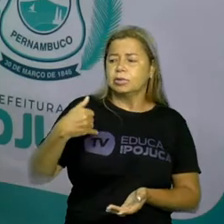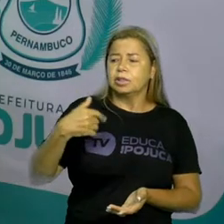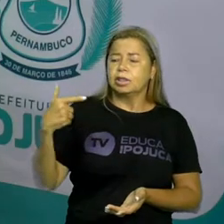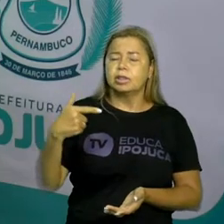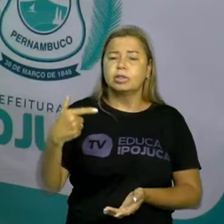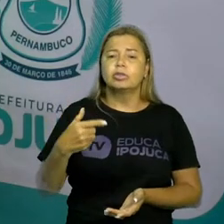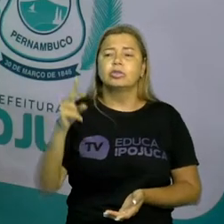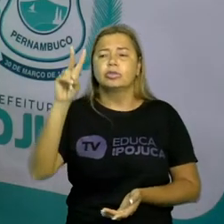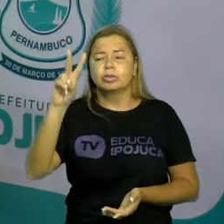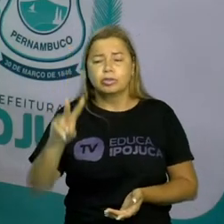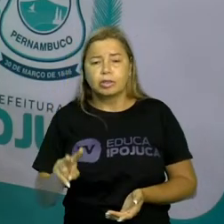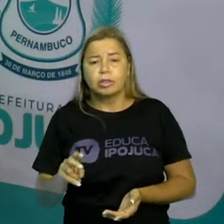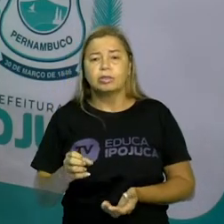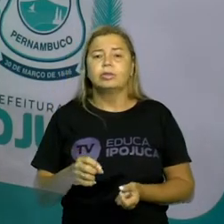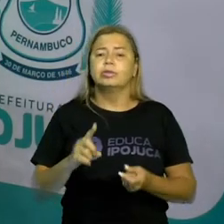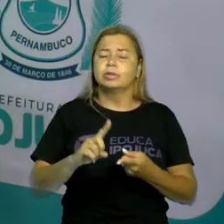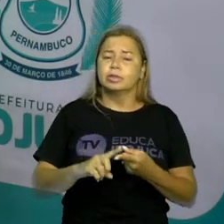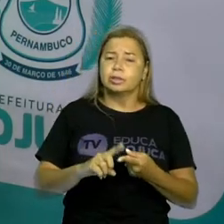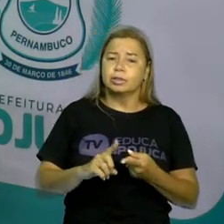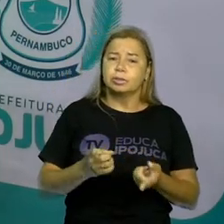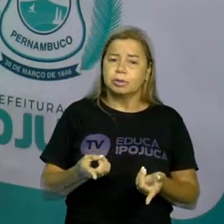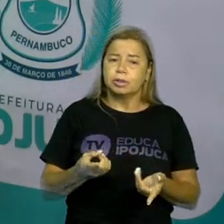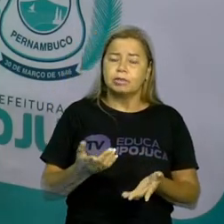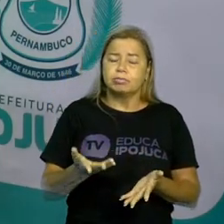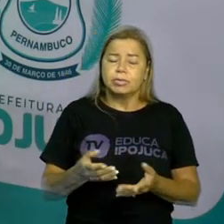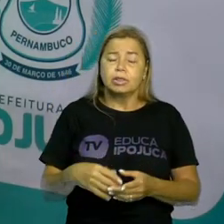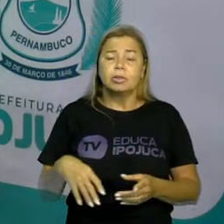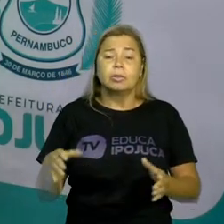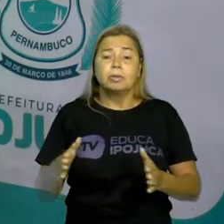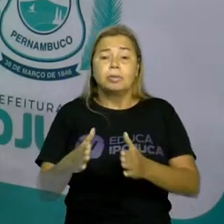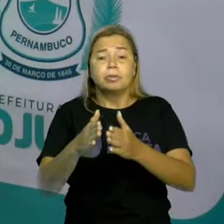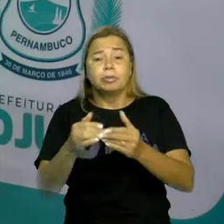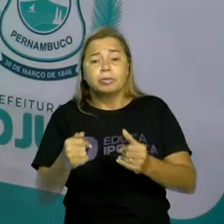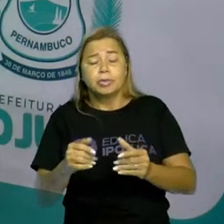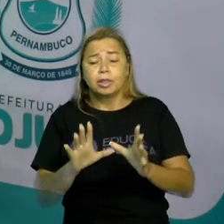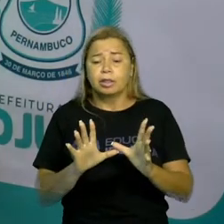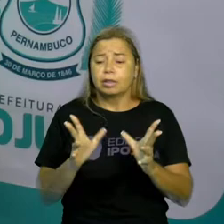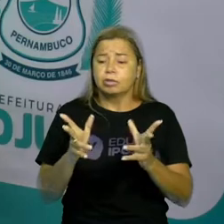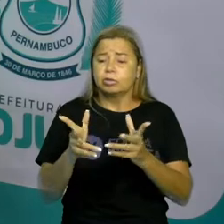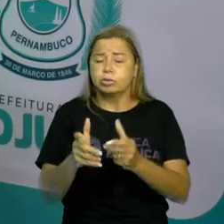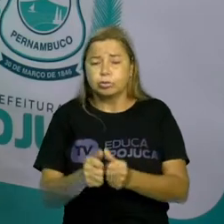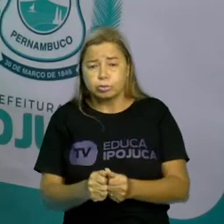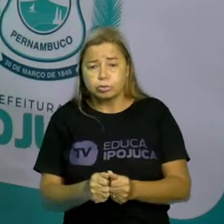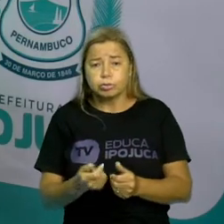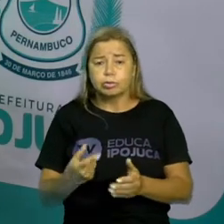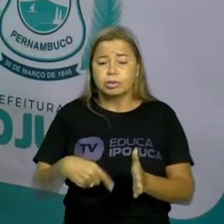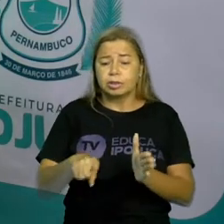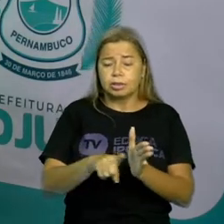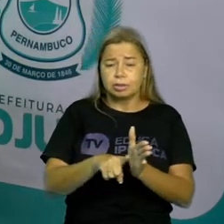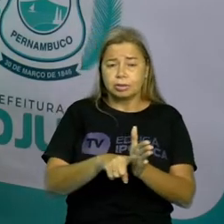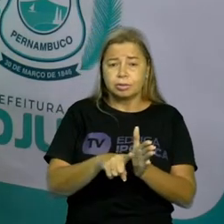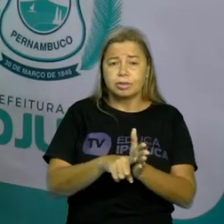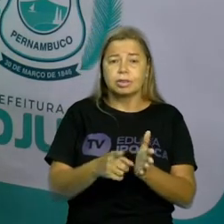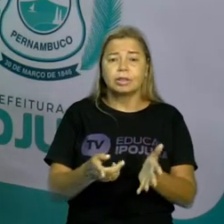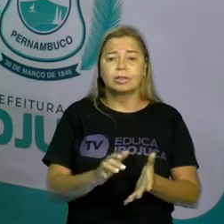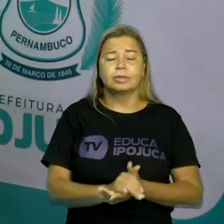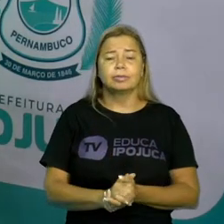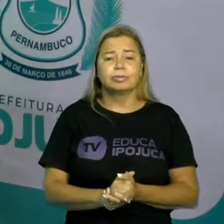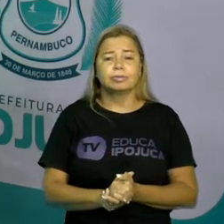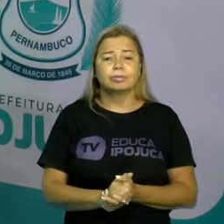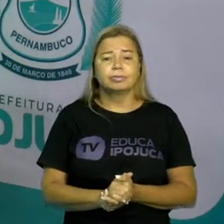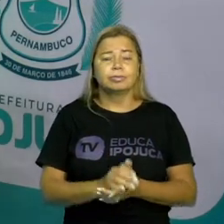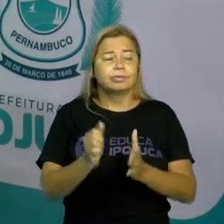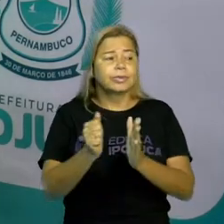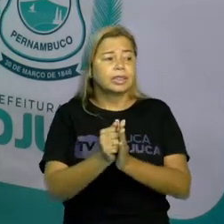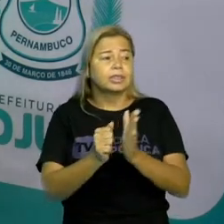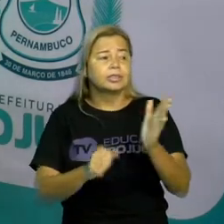o total, diminui com o valor que a gente descobriu, e a gente vai achar o total de crianças de 1 ano. E nessa atividade aqui,